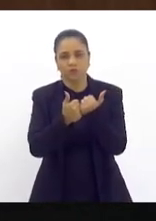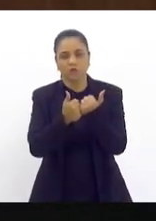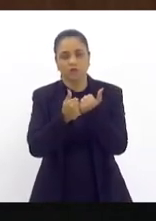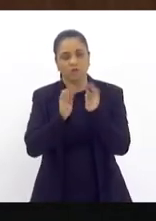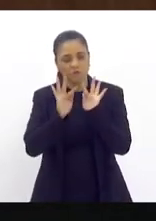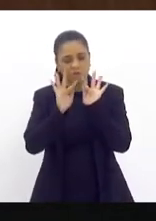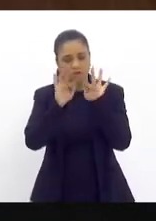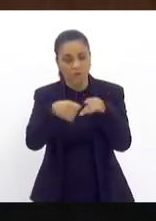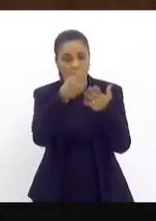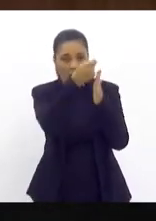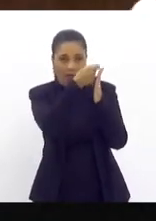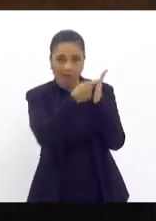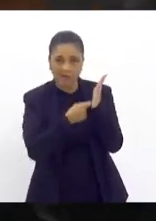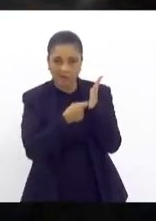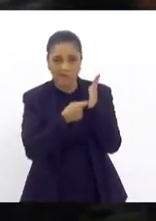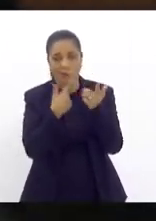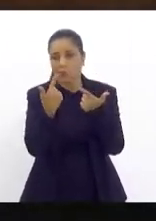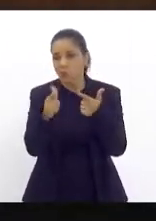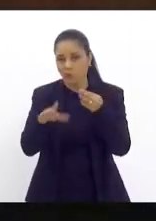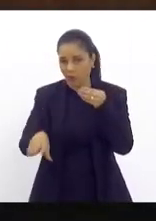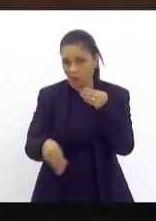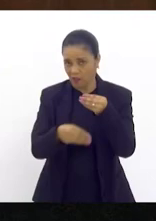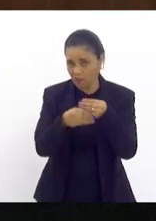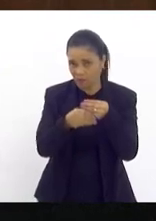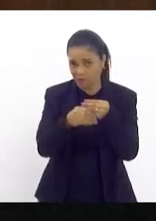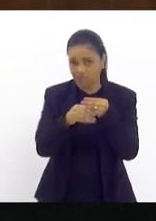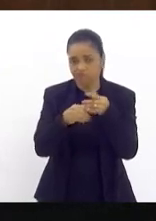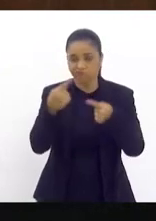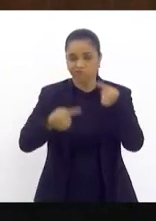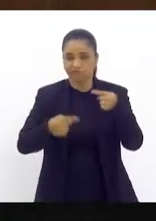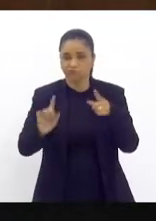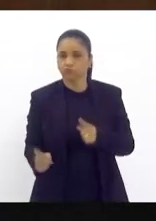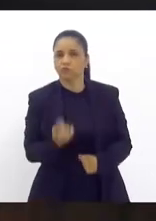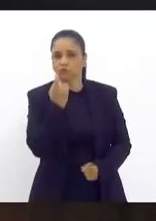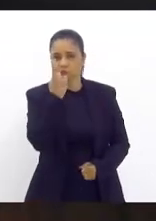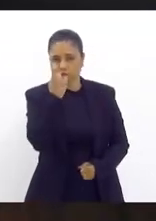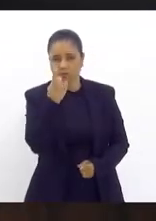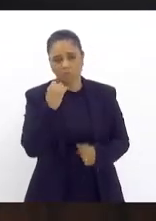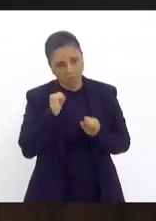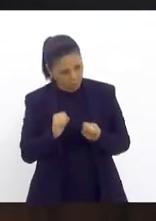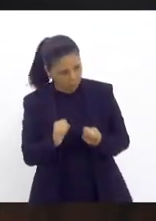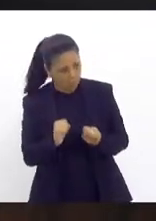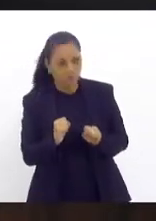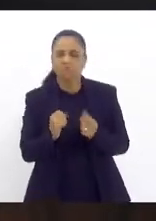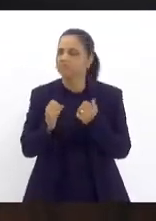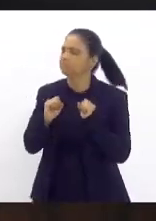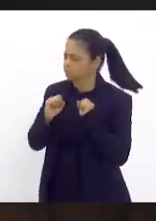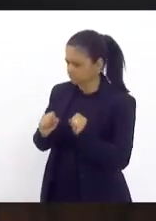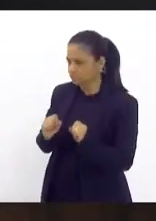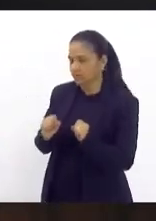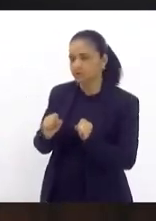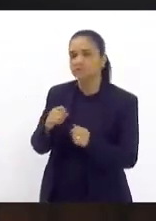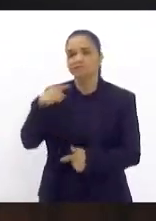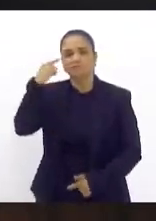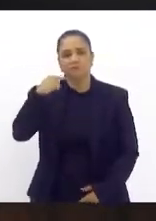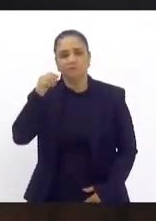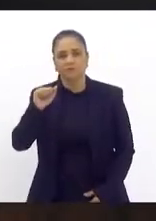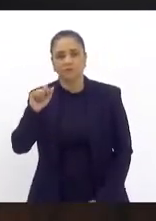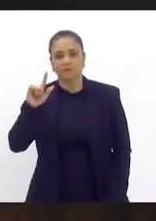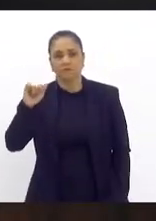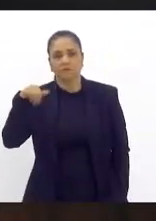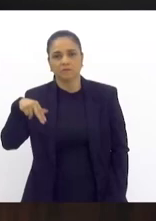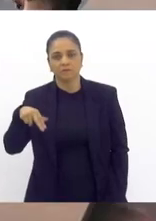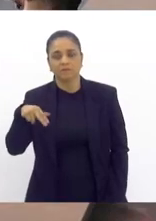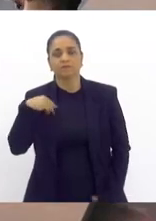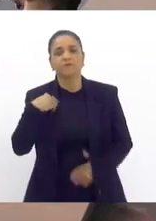de redação, porque não tem emenda e está em discussão única. Pode ser? Pode ser, sim. Deputado Alan. Boa